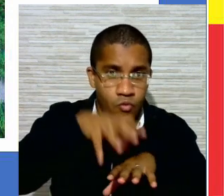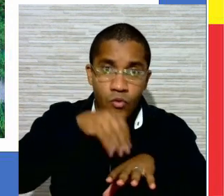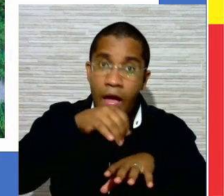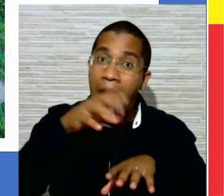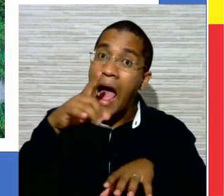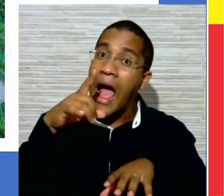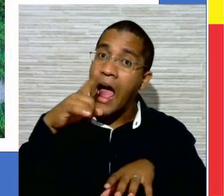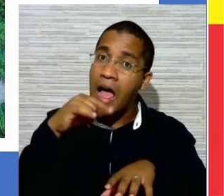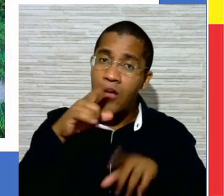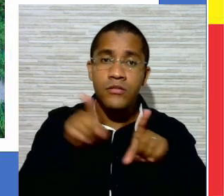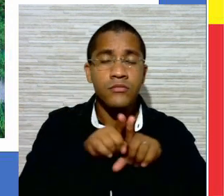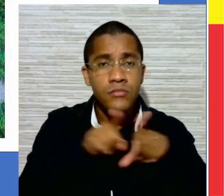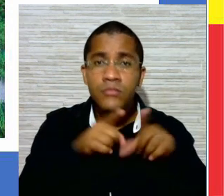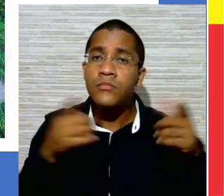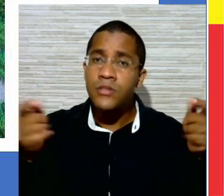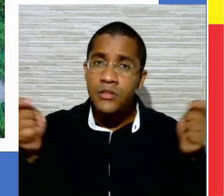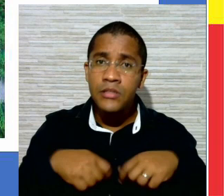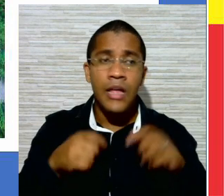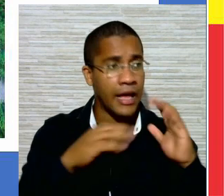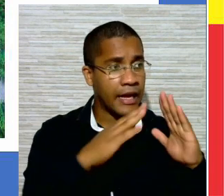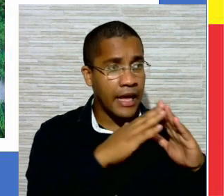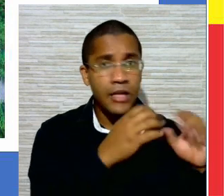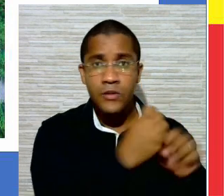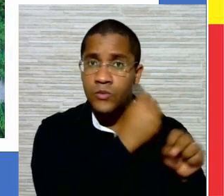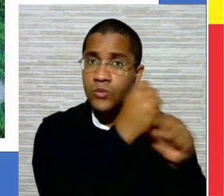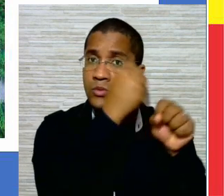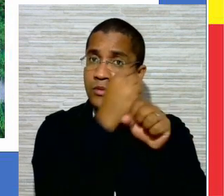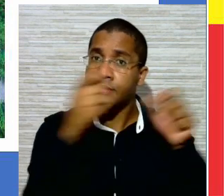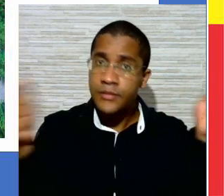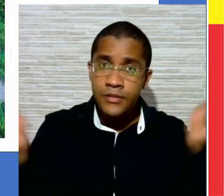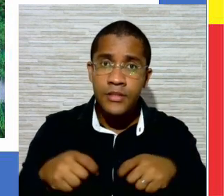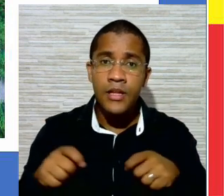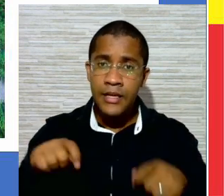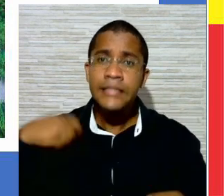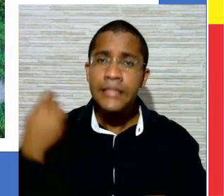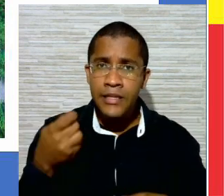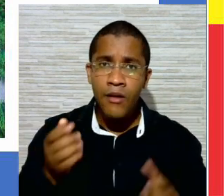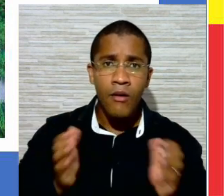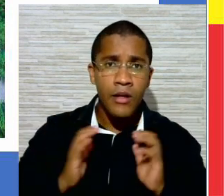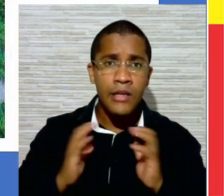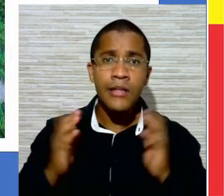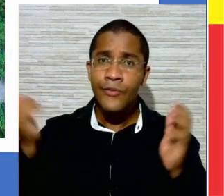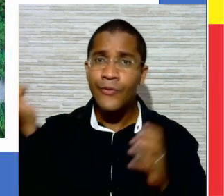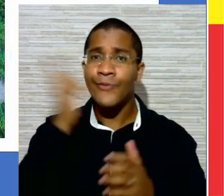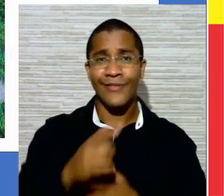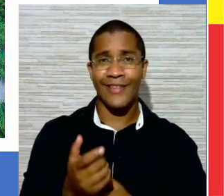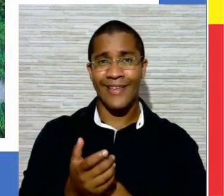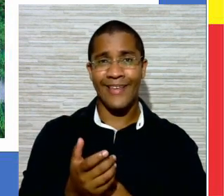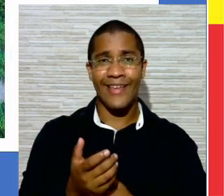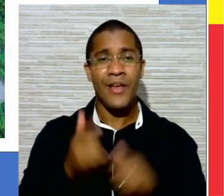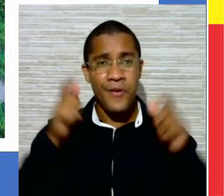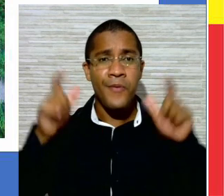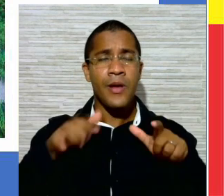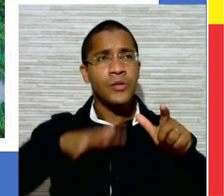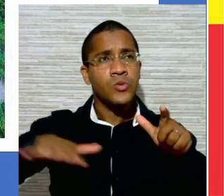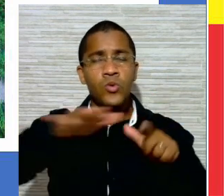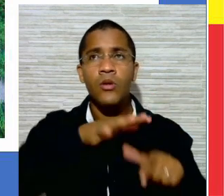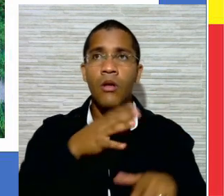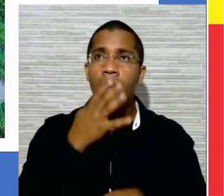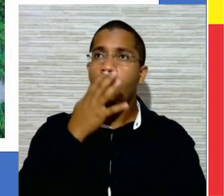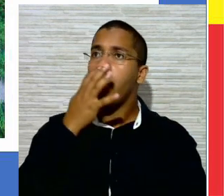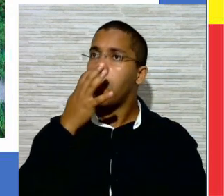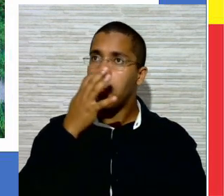espaço para você criar um animal, um espaço para você construir uma casa. Então isso é a riqueza que nós agregamos a esse espaço.